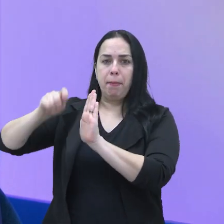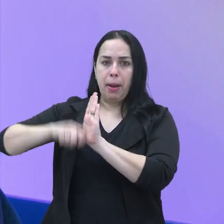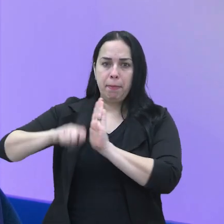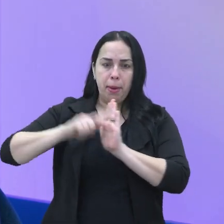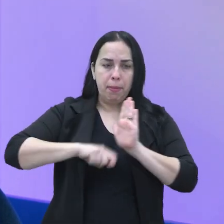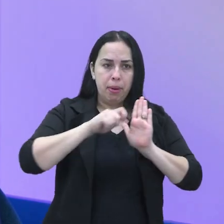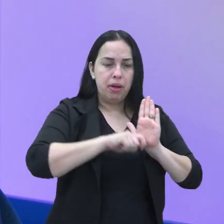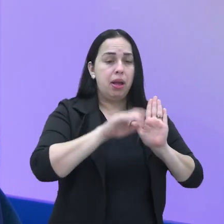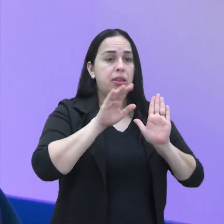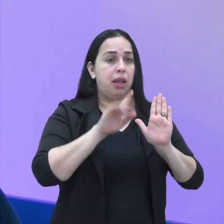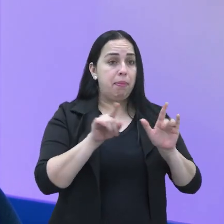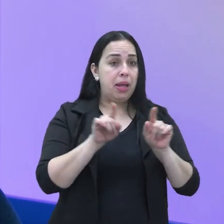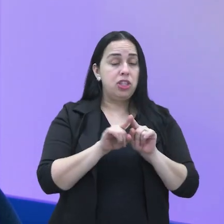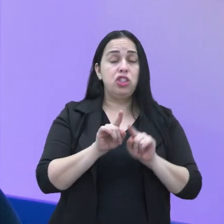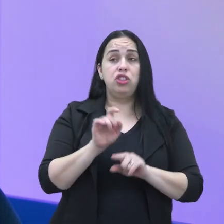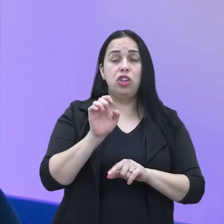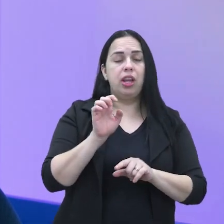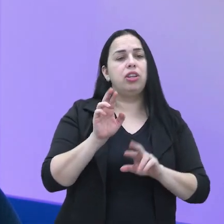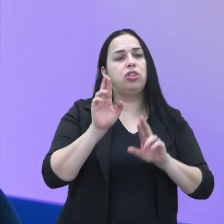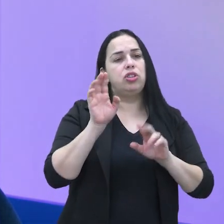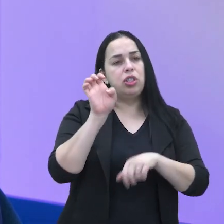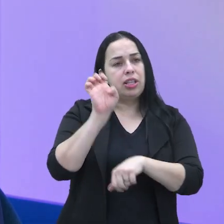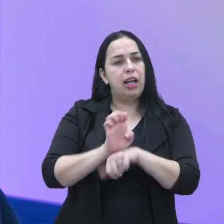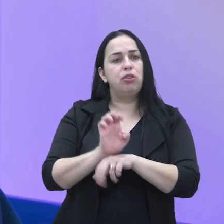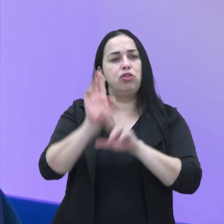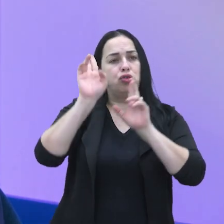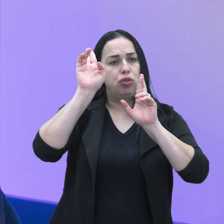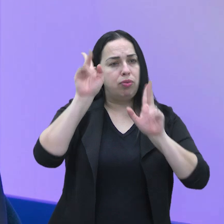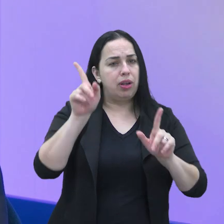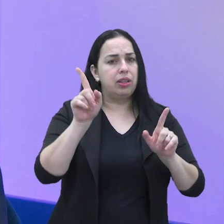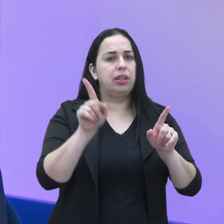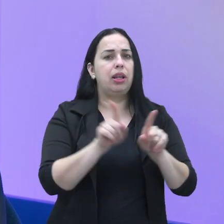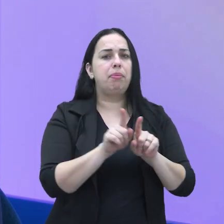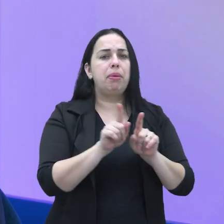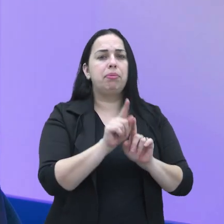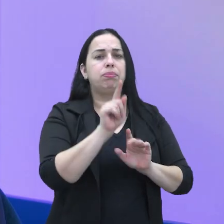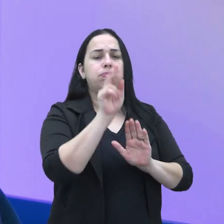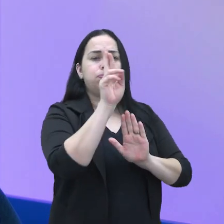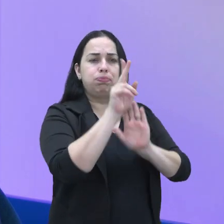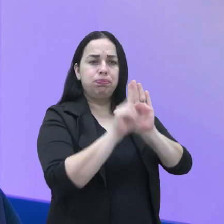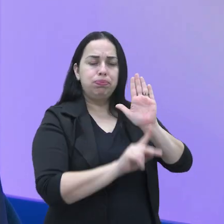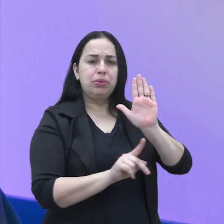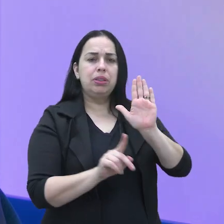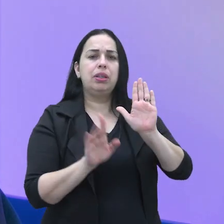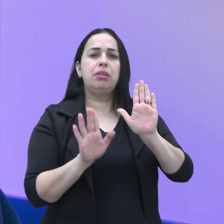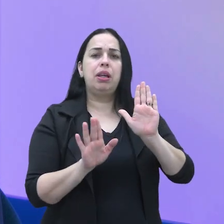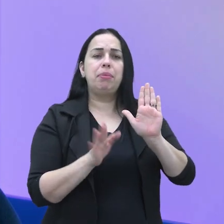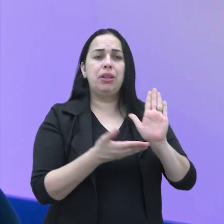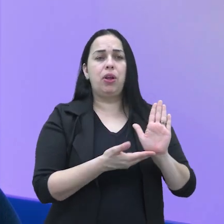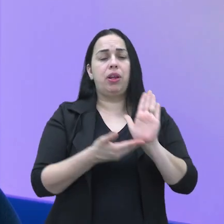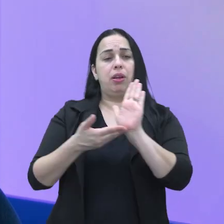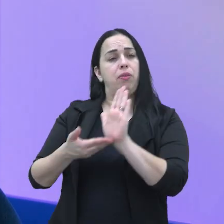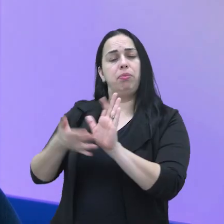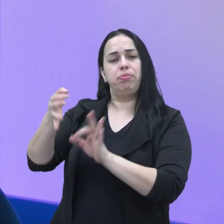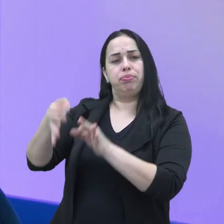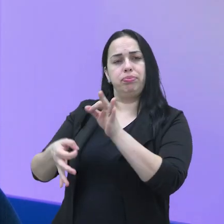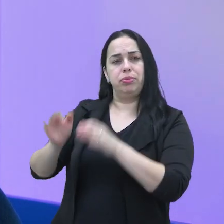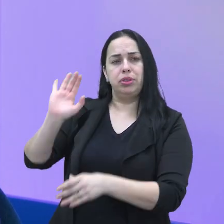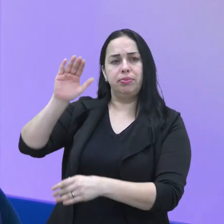pessoas de diferentes estados da federação, e depois desse processo todo, quando for levado à